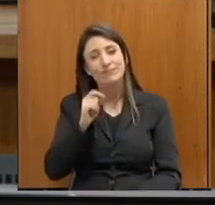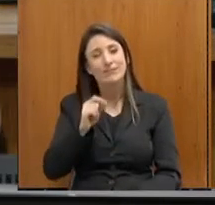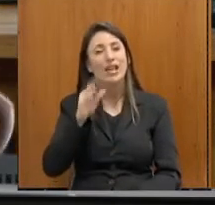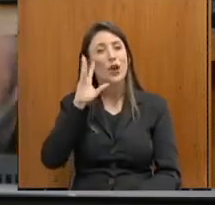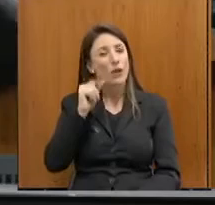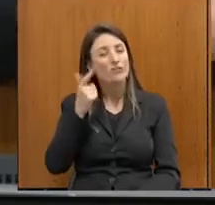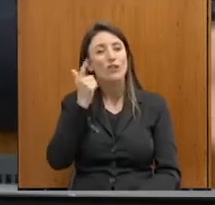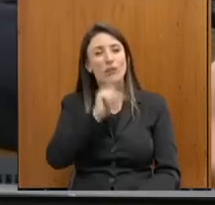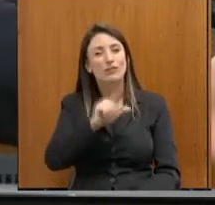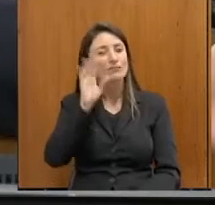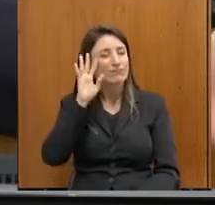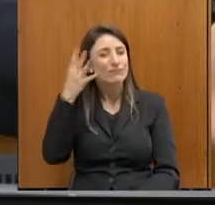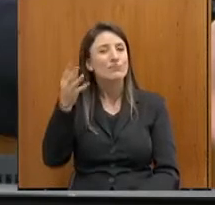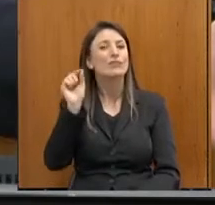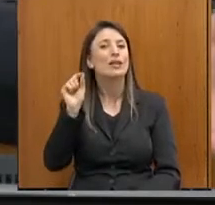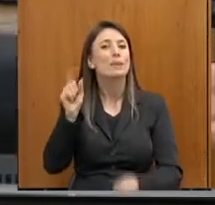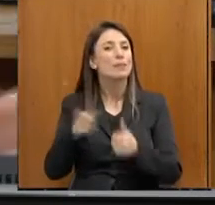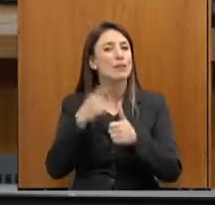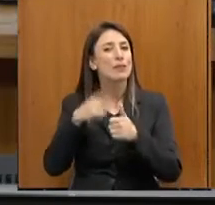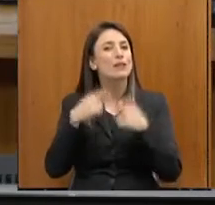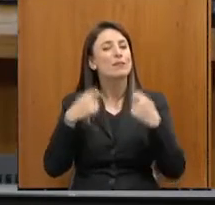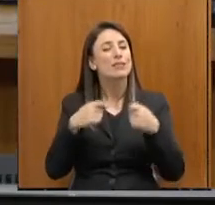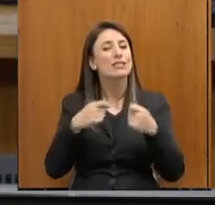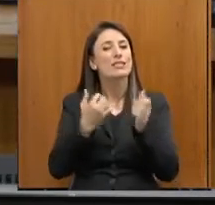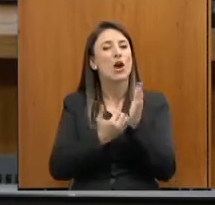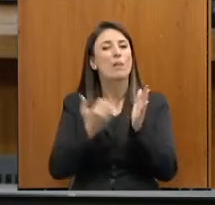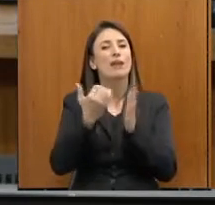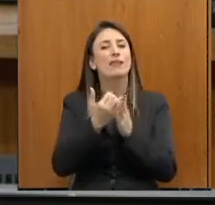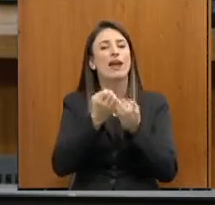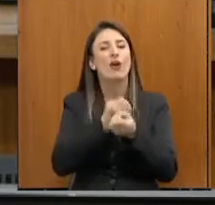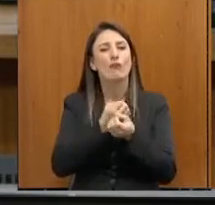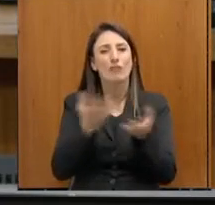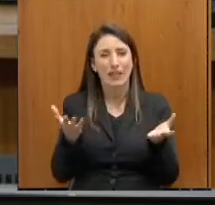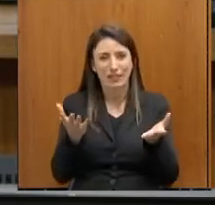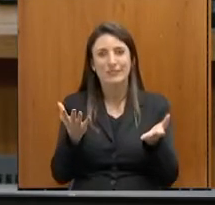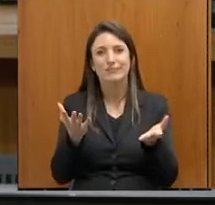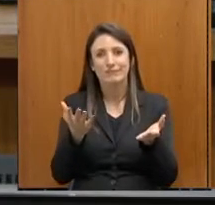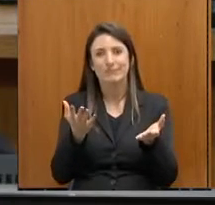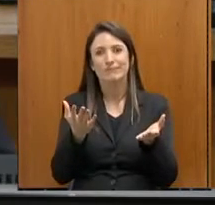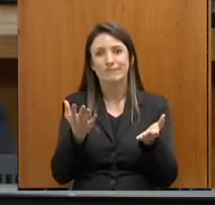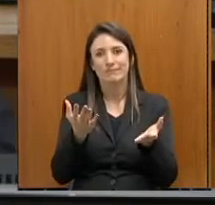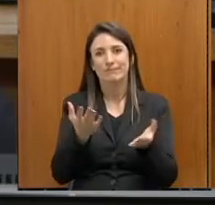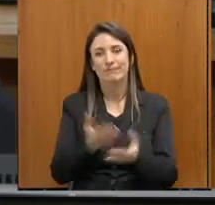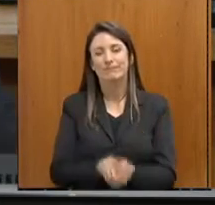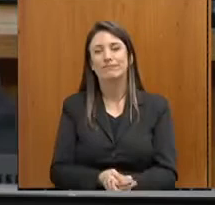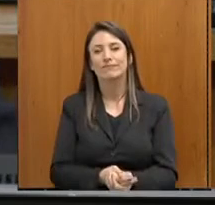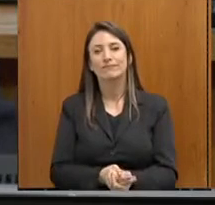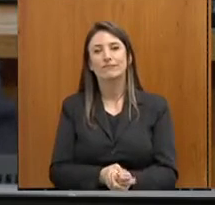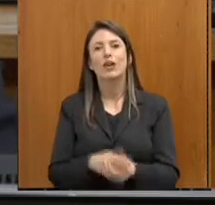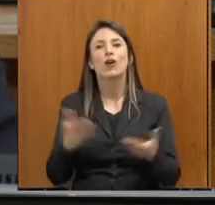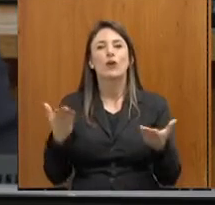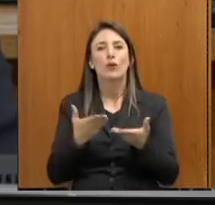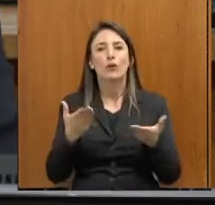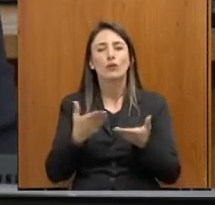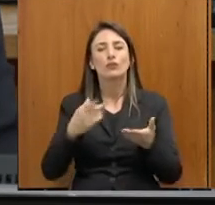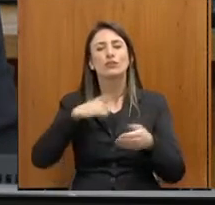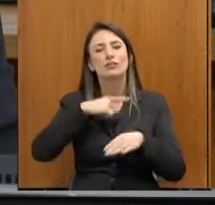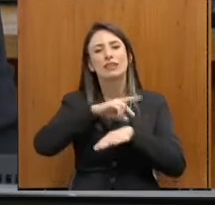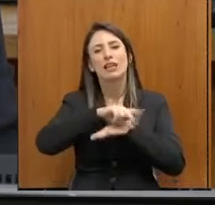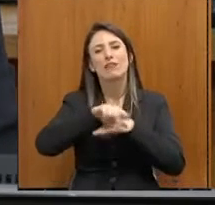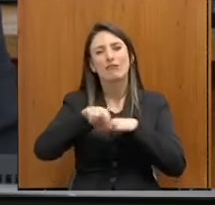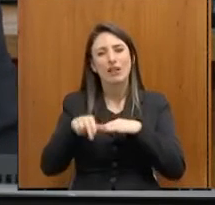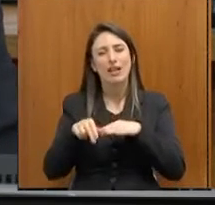deputado que o Pereira primeiro se nós aumentamos ao certo é tão é e a hoje uma série de iniciativas